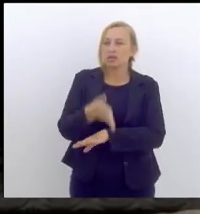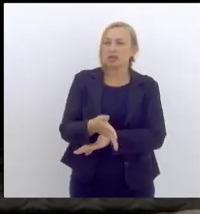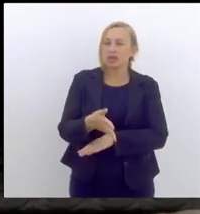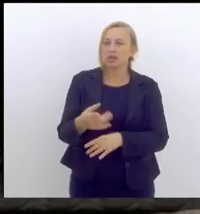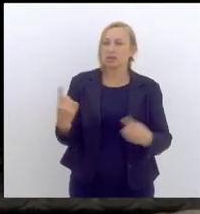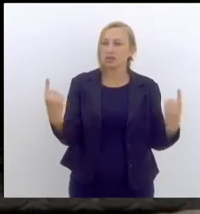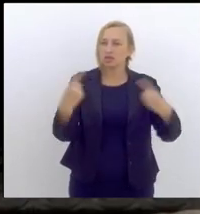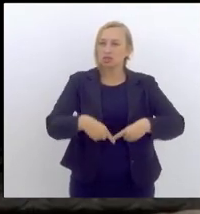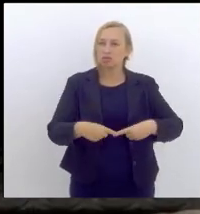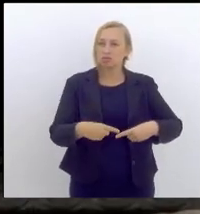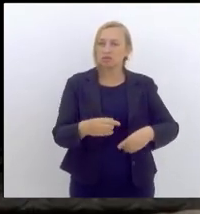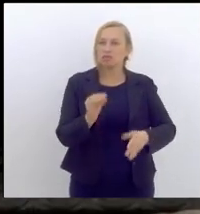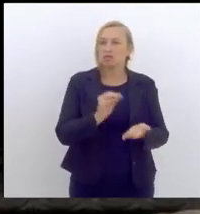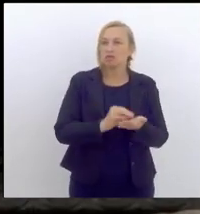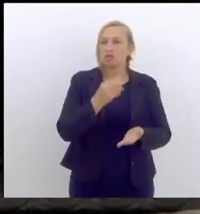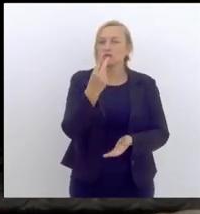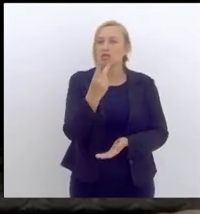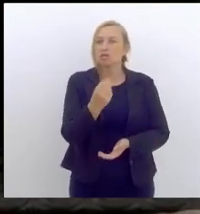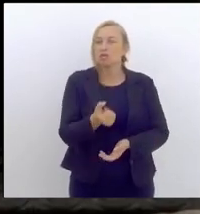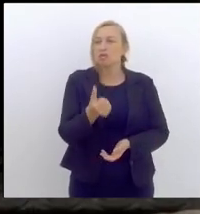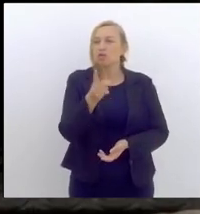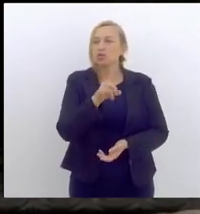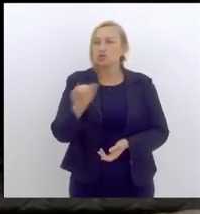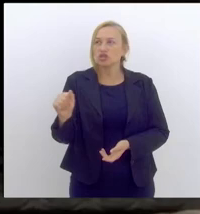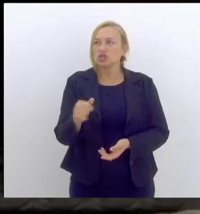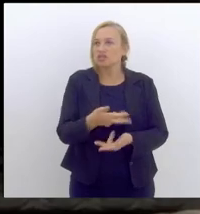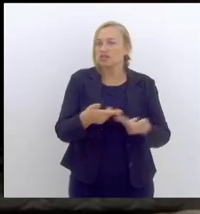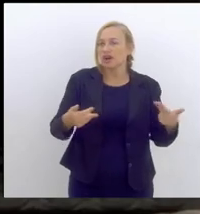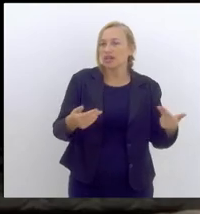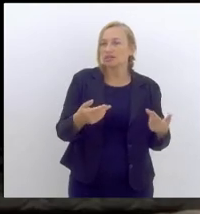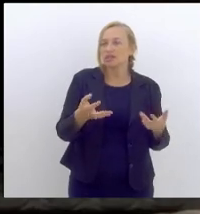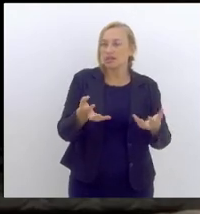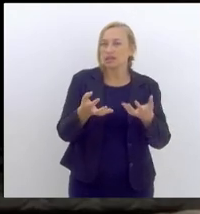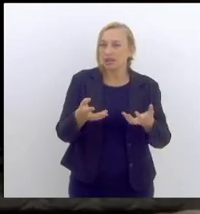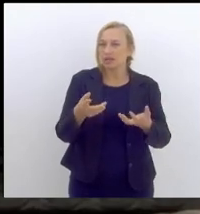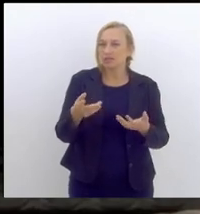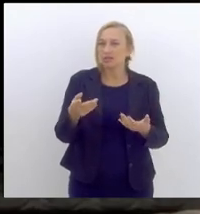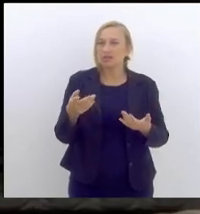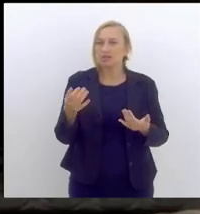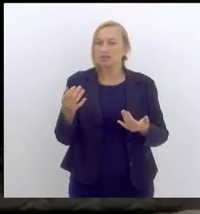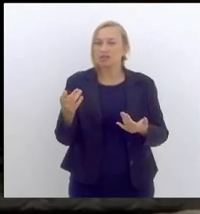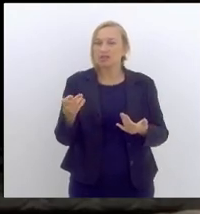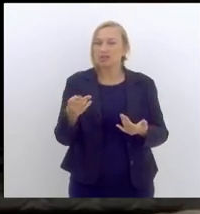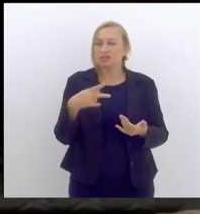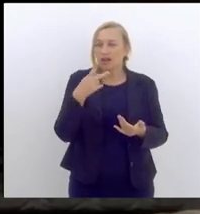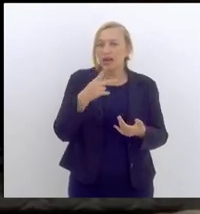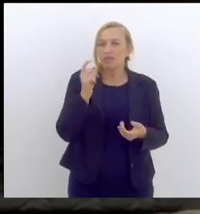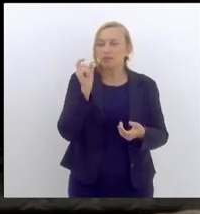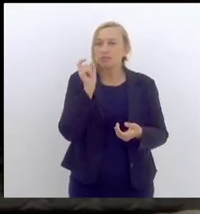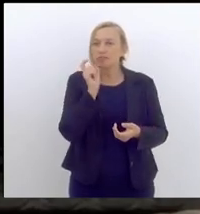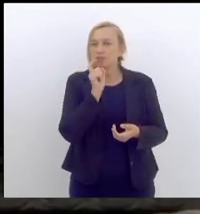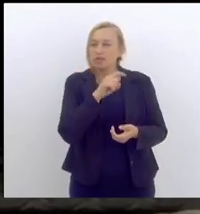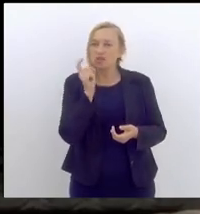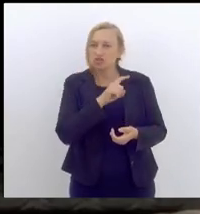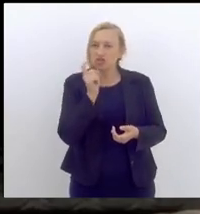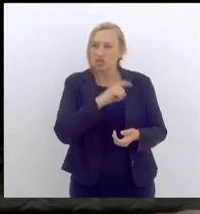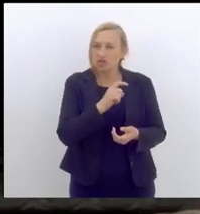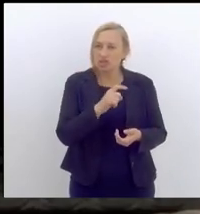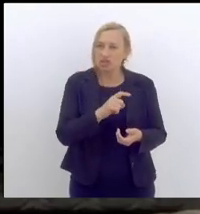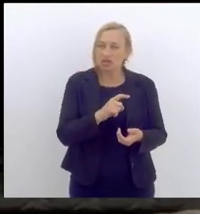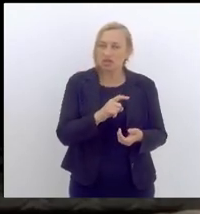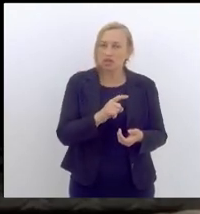faltando poucos dias. Muitos tentaram convencer de uma forma mentirosa que era um motim, nunca